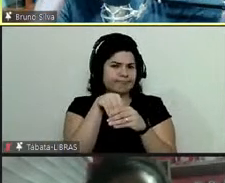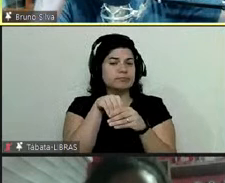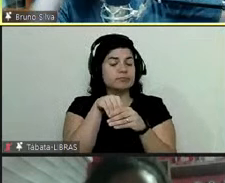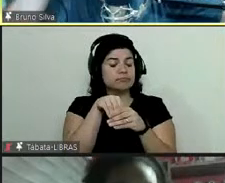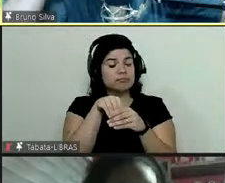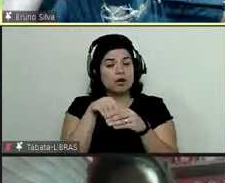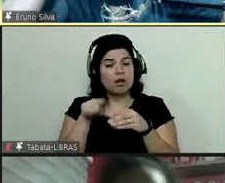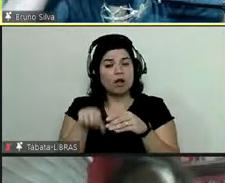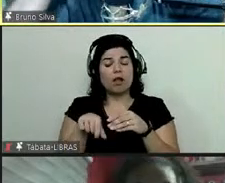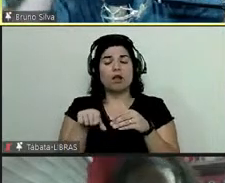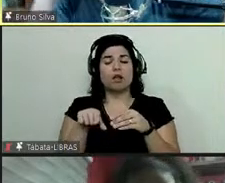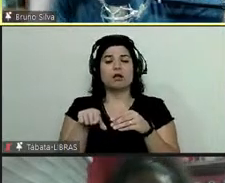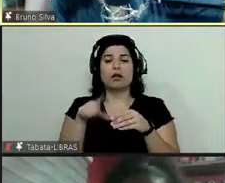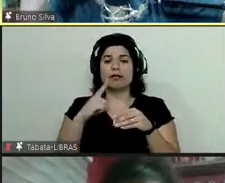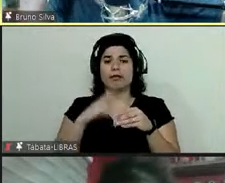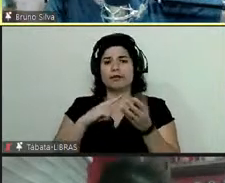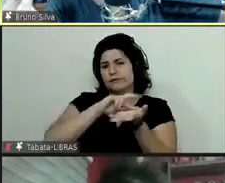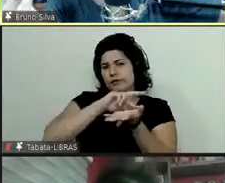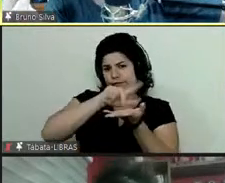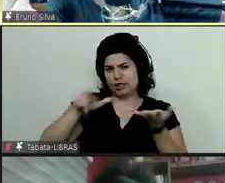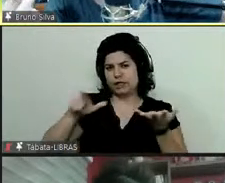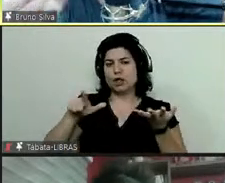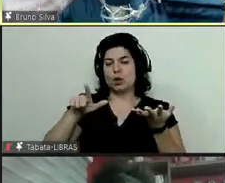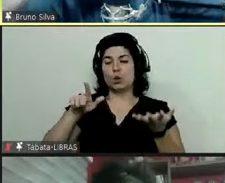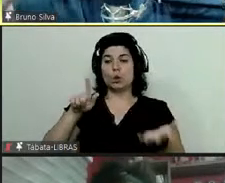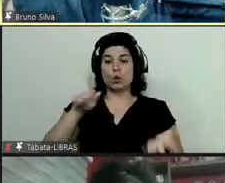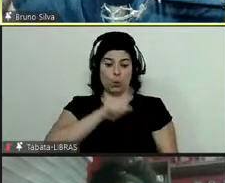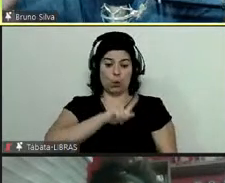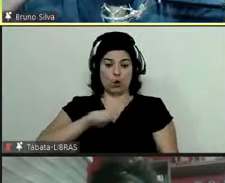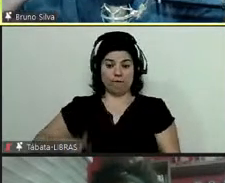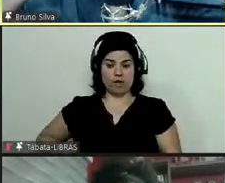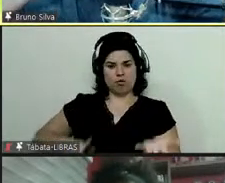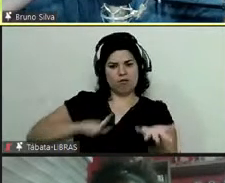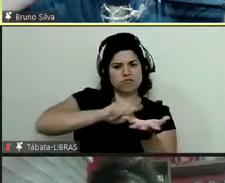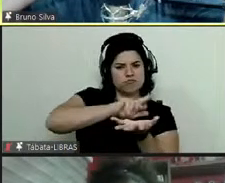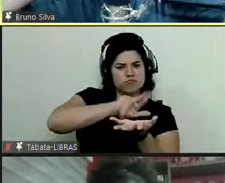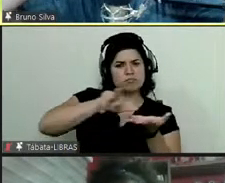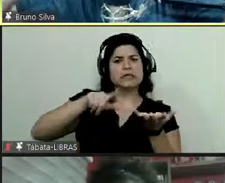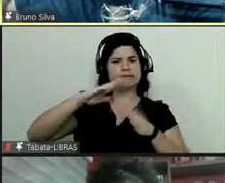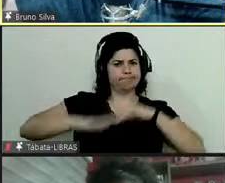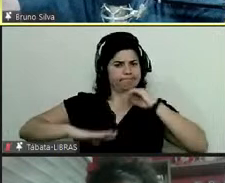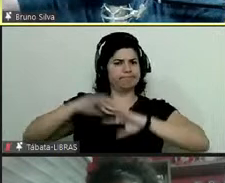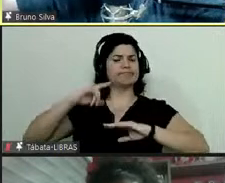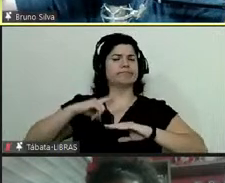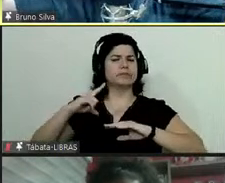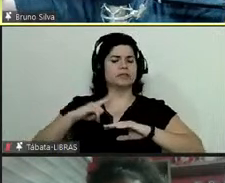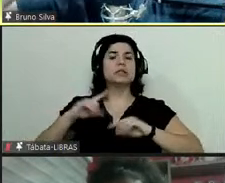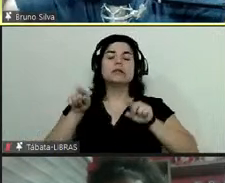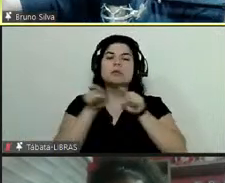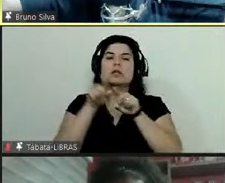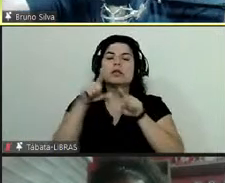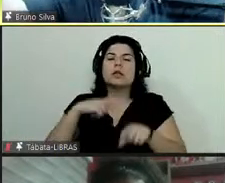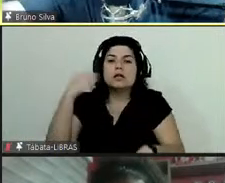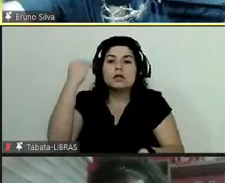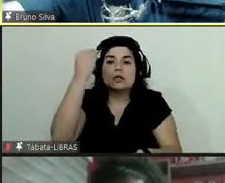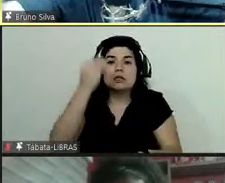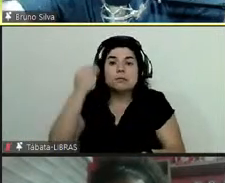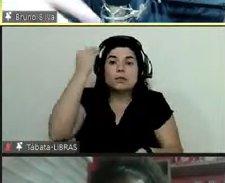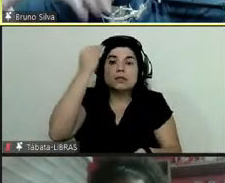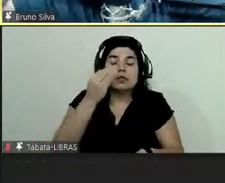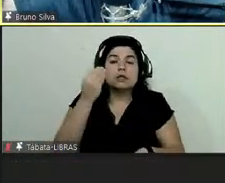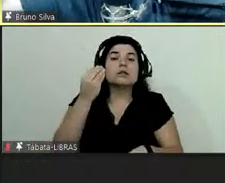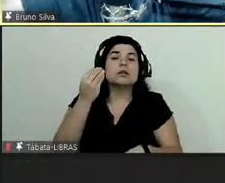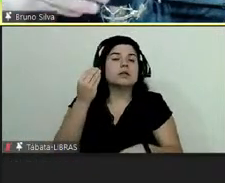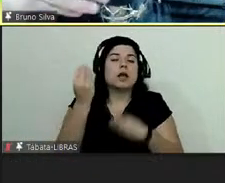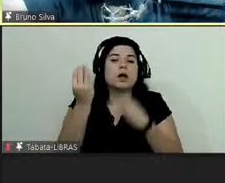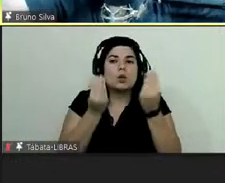porque da mesma maneira que nós temos diferentes Sistemas de governo nosso nós temos também experiências diferentes de formas de estado